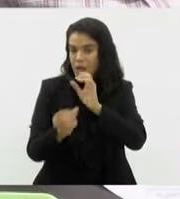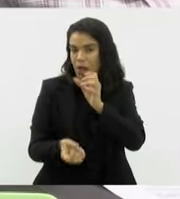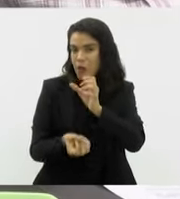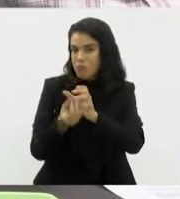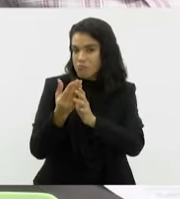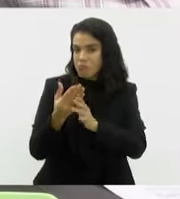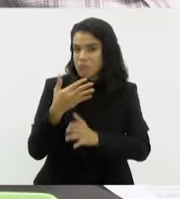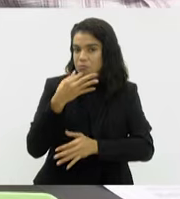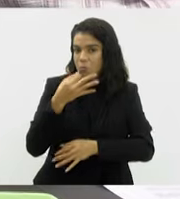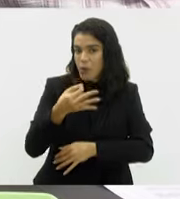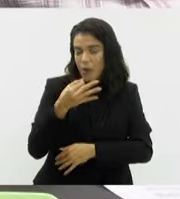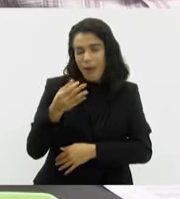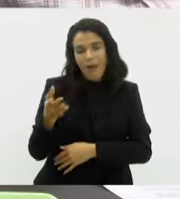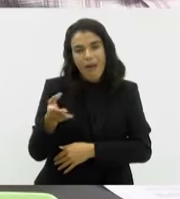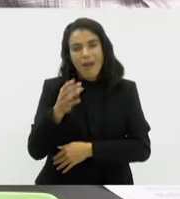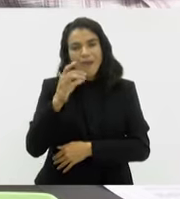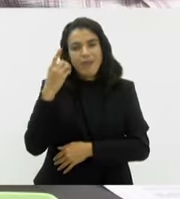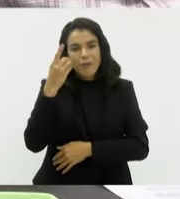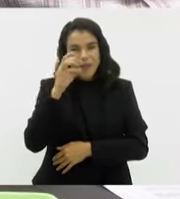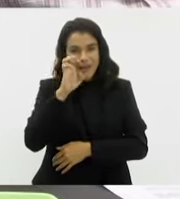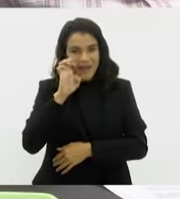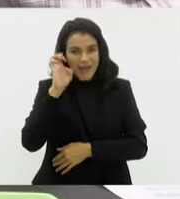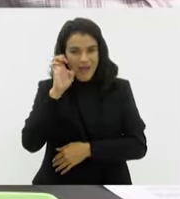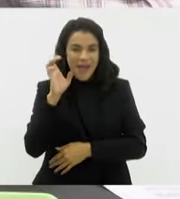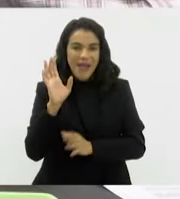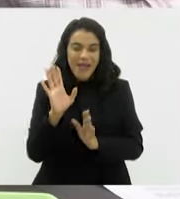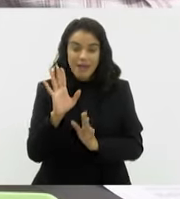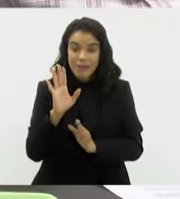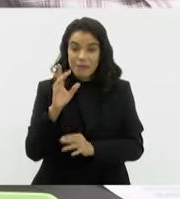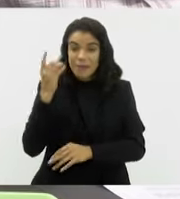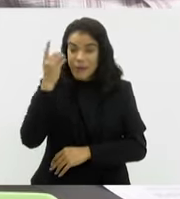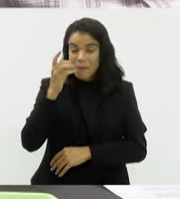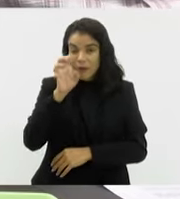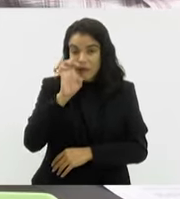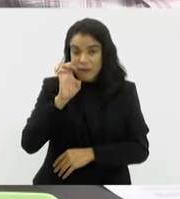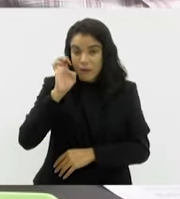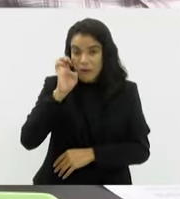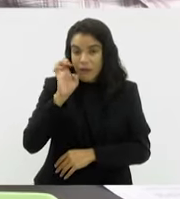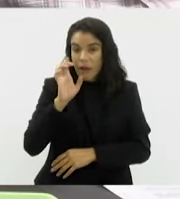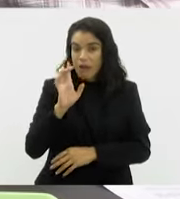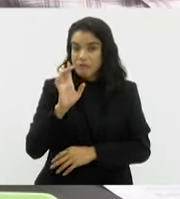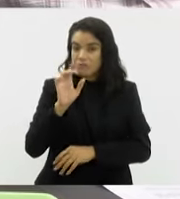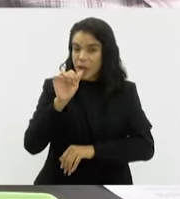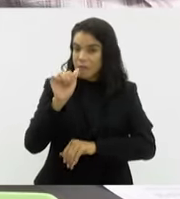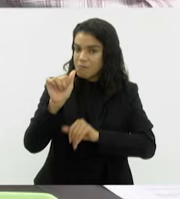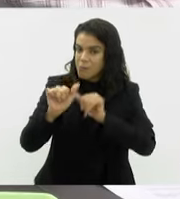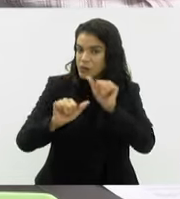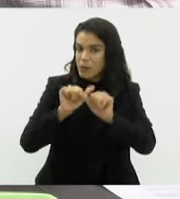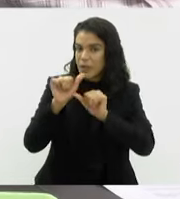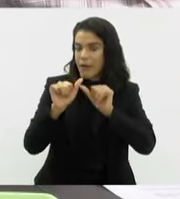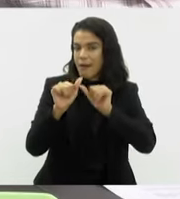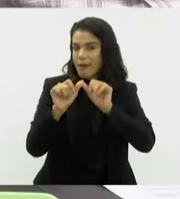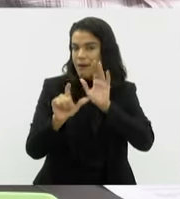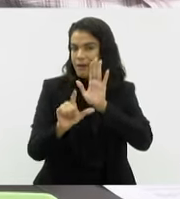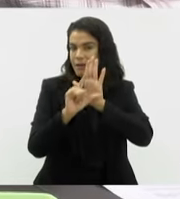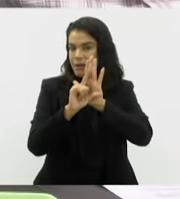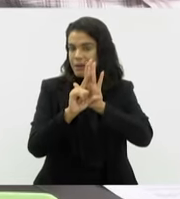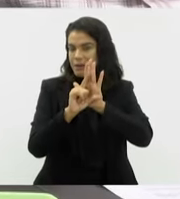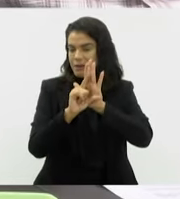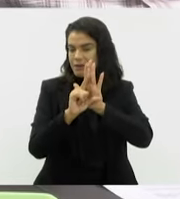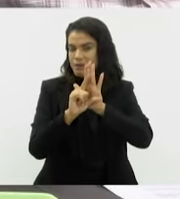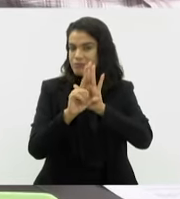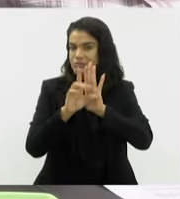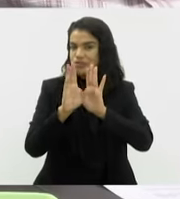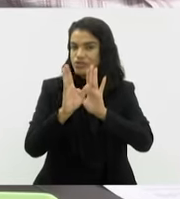mas de qualquer maneira a deputada Élica pediu vista. É mas já para a deputada Élica, para arredondar a legalidade, porque como a lei